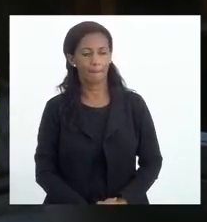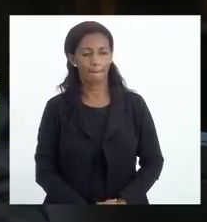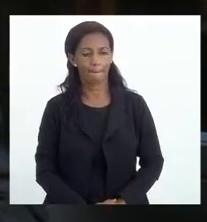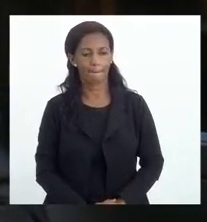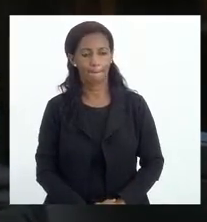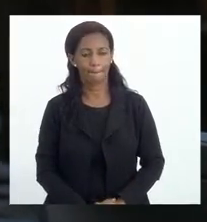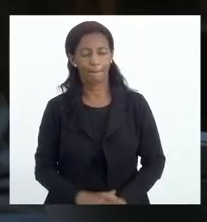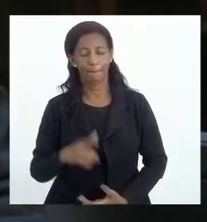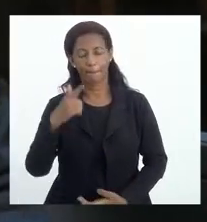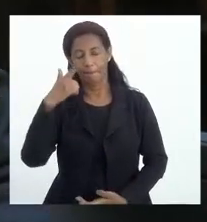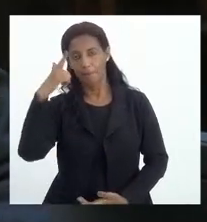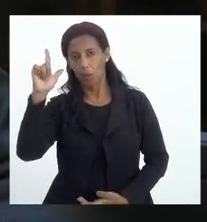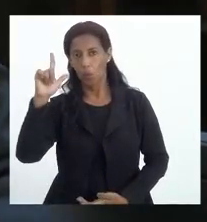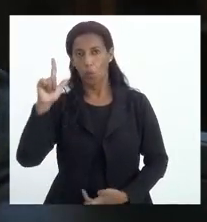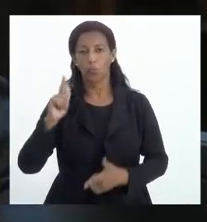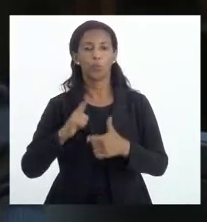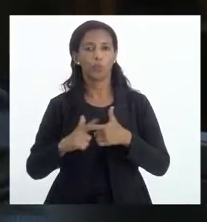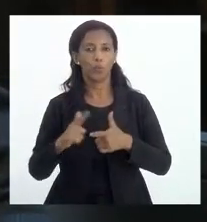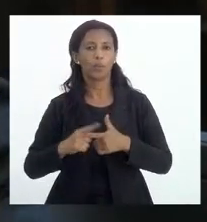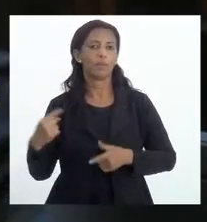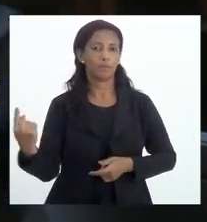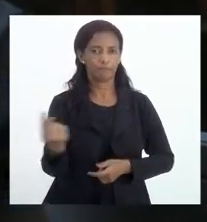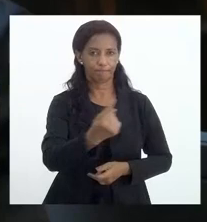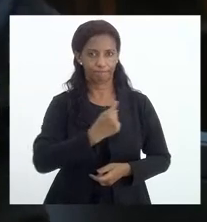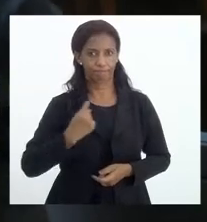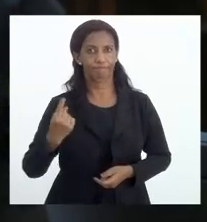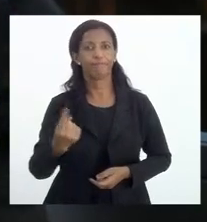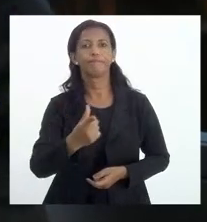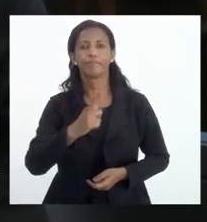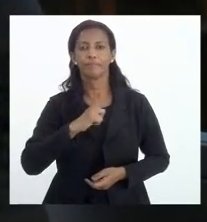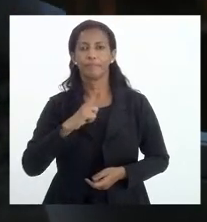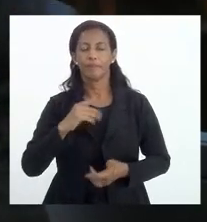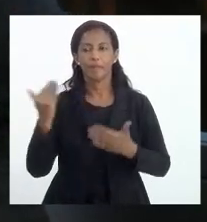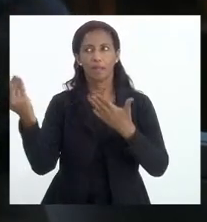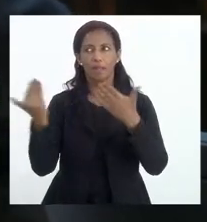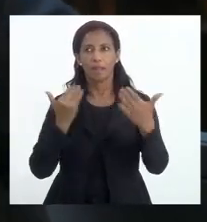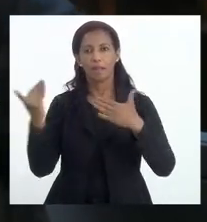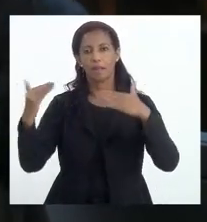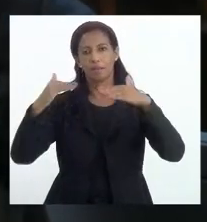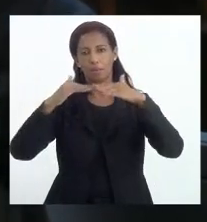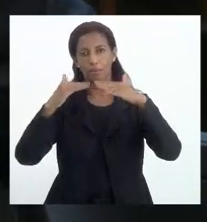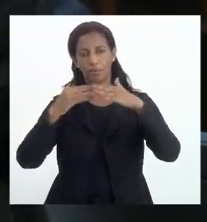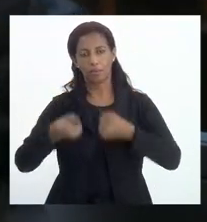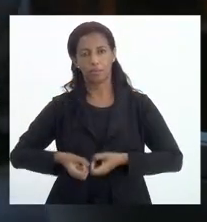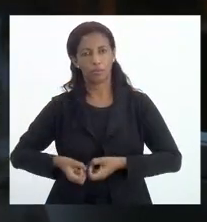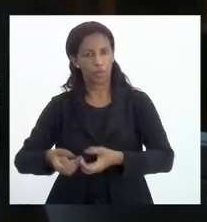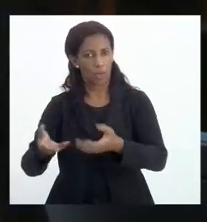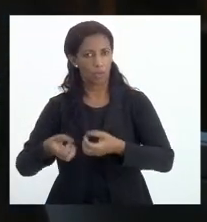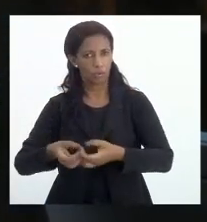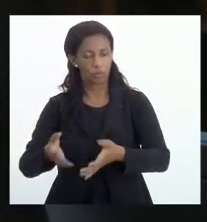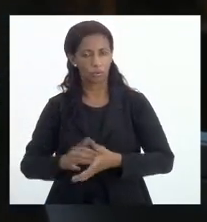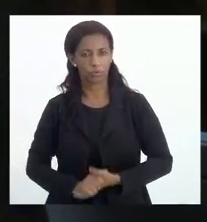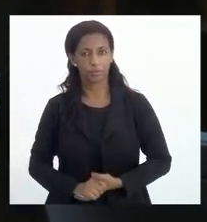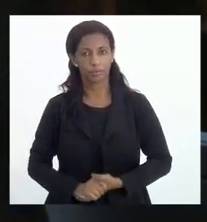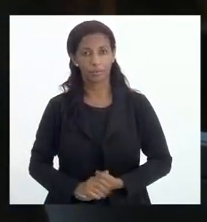um outro problema que nós temos em relação ao teto de gastos é que,